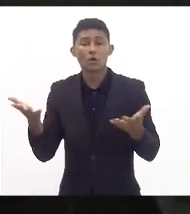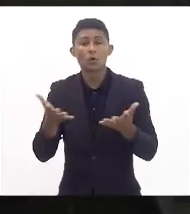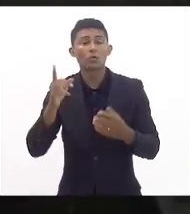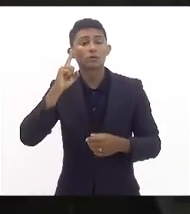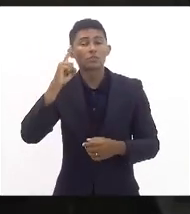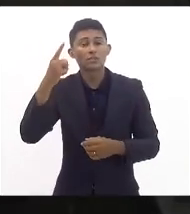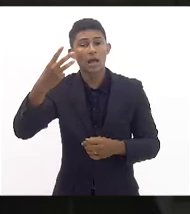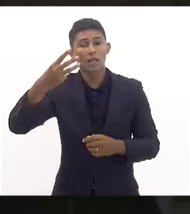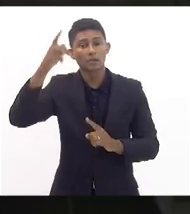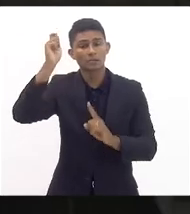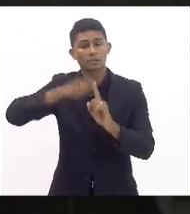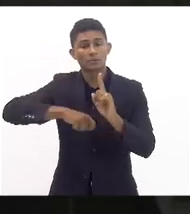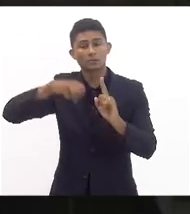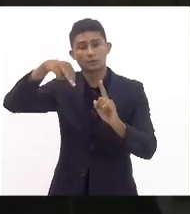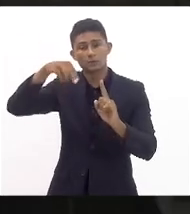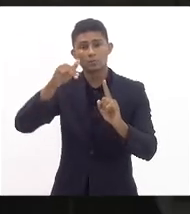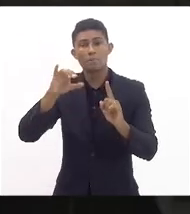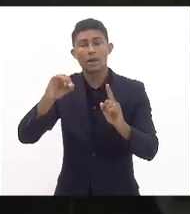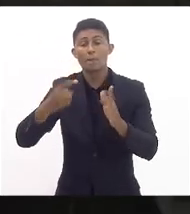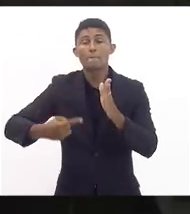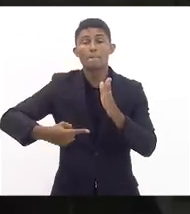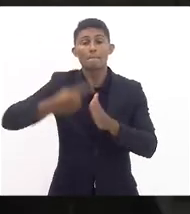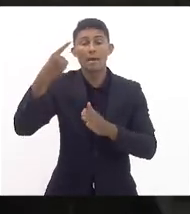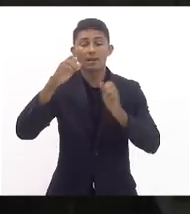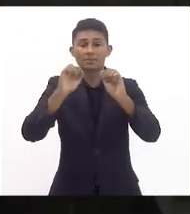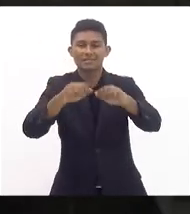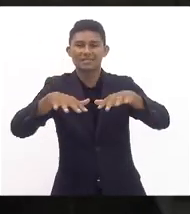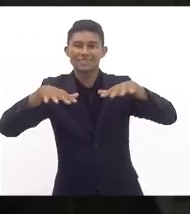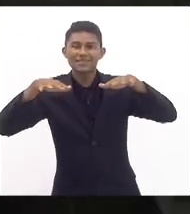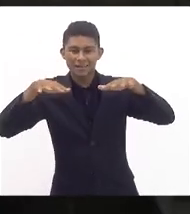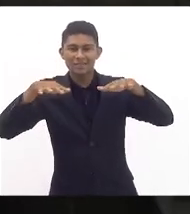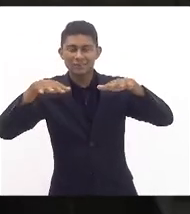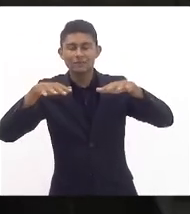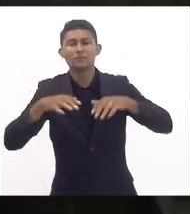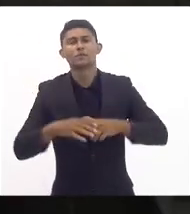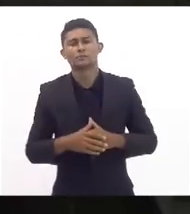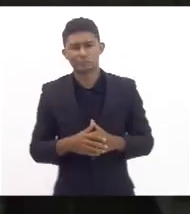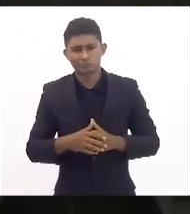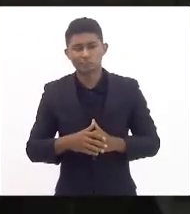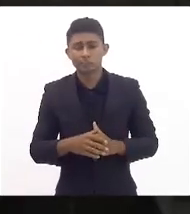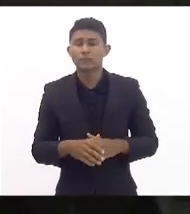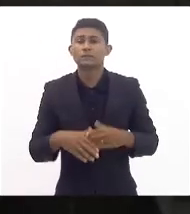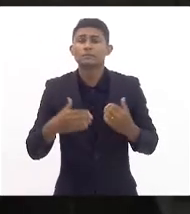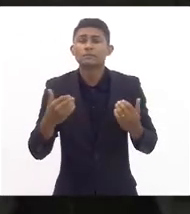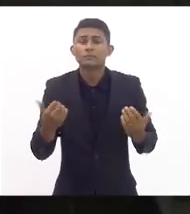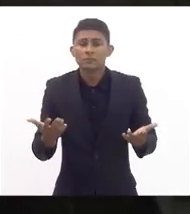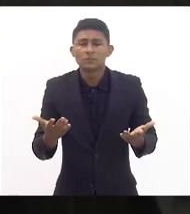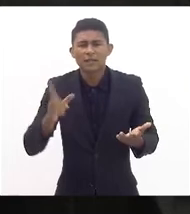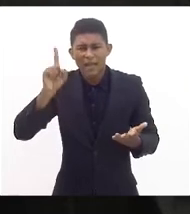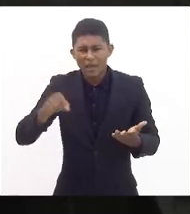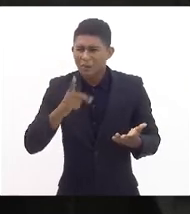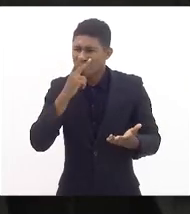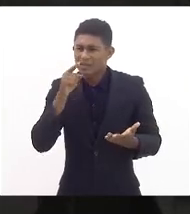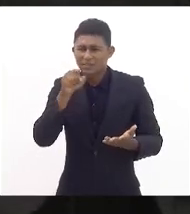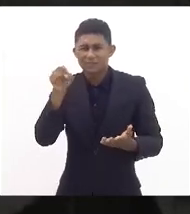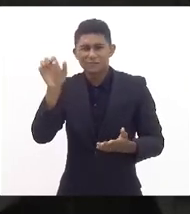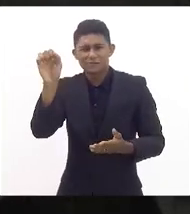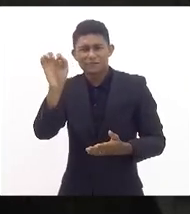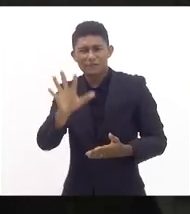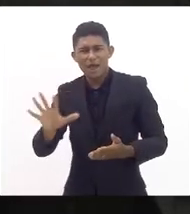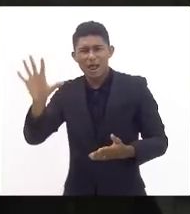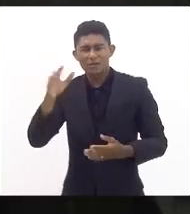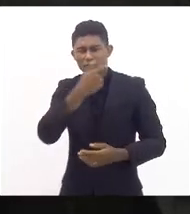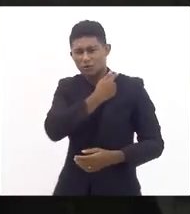primeira sessão legislativa depois do 1º de maio. E esse foi o presente que